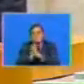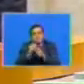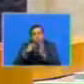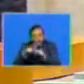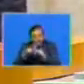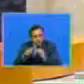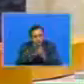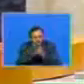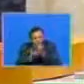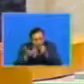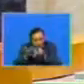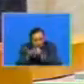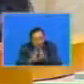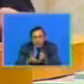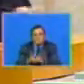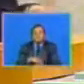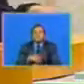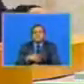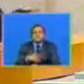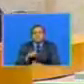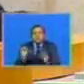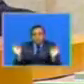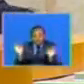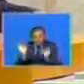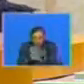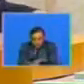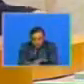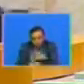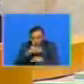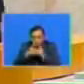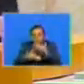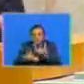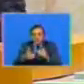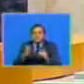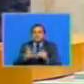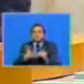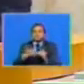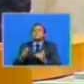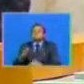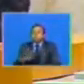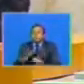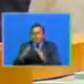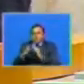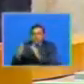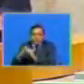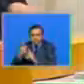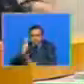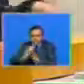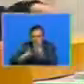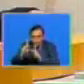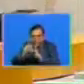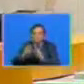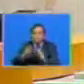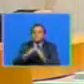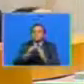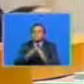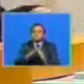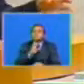primária de finalizar o processo de habitação de interesse popular e habitação de interesse